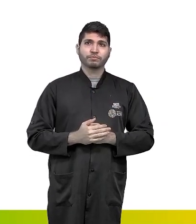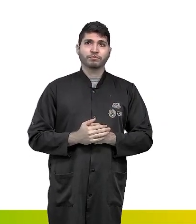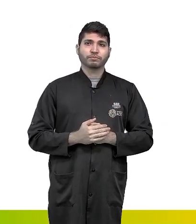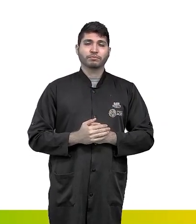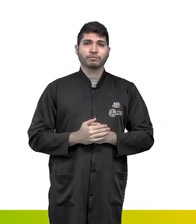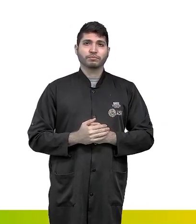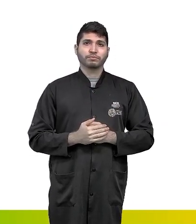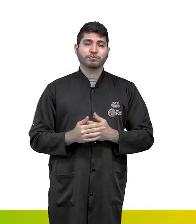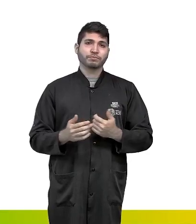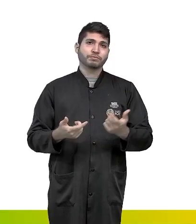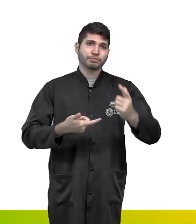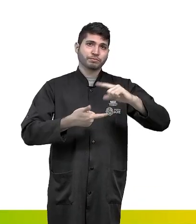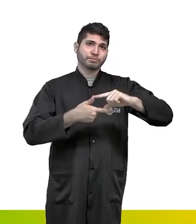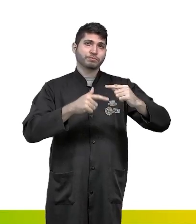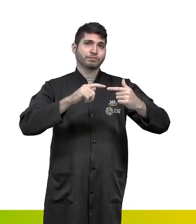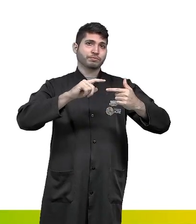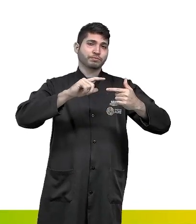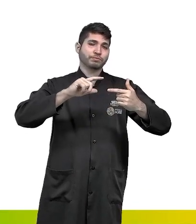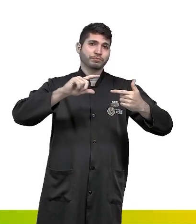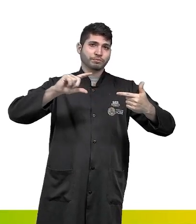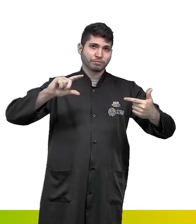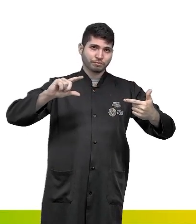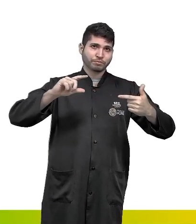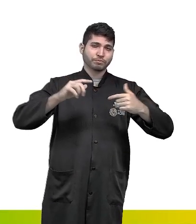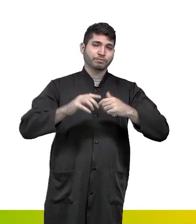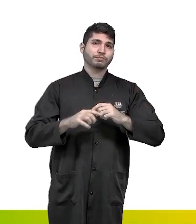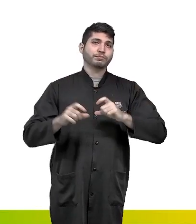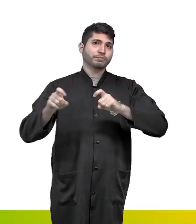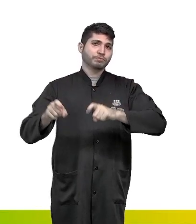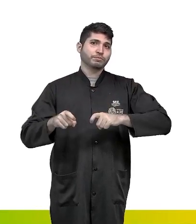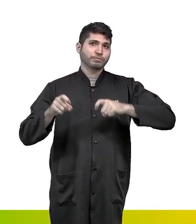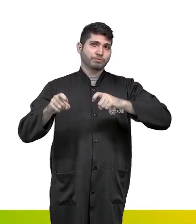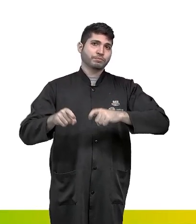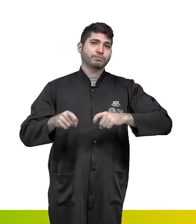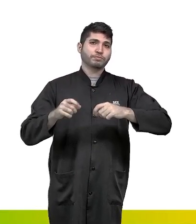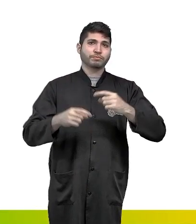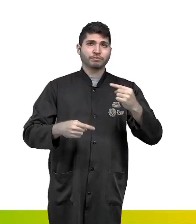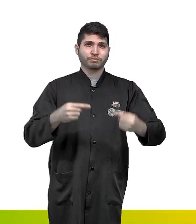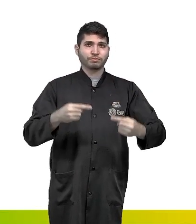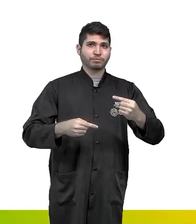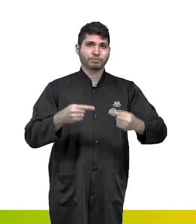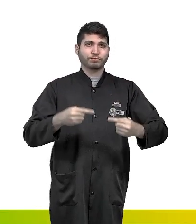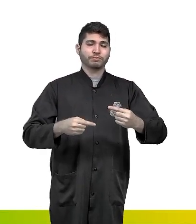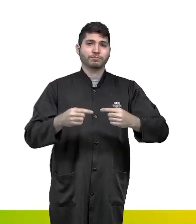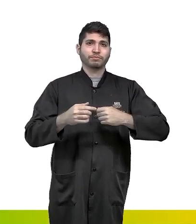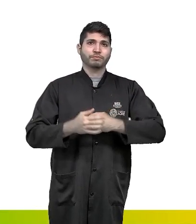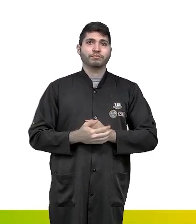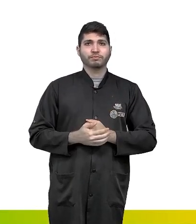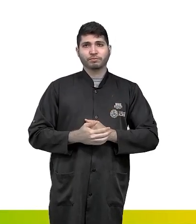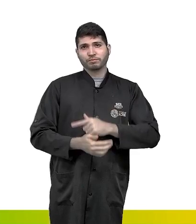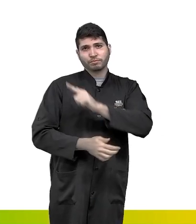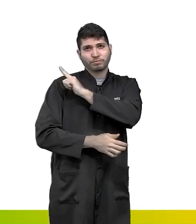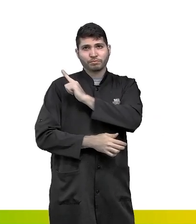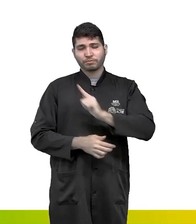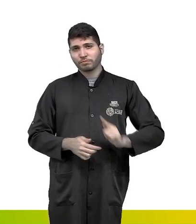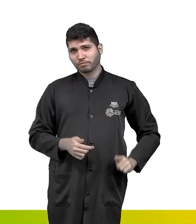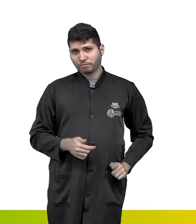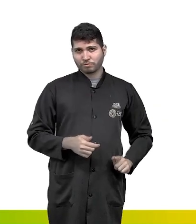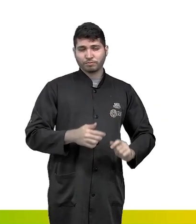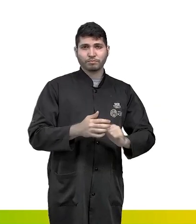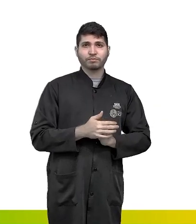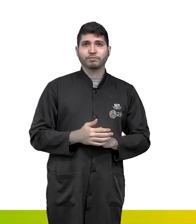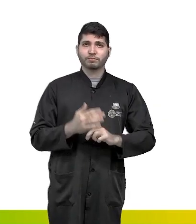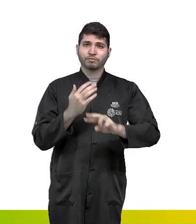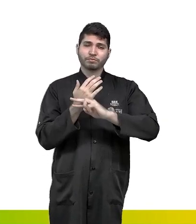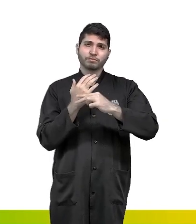produtiva do campo, que chamamos de Revolução Verde, mediada por políticas governamentais, causou profundas mudanças na